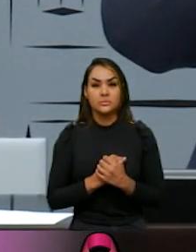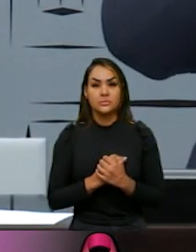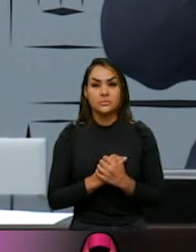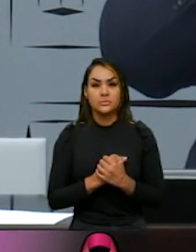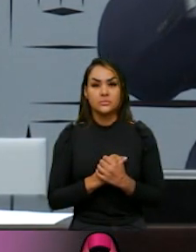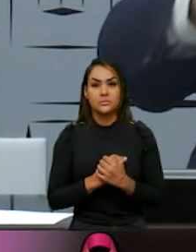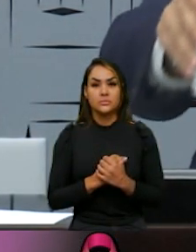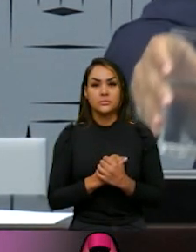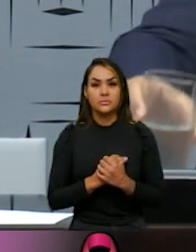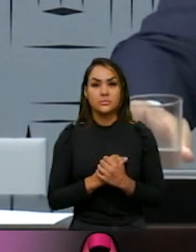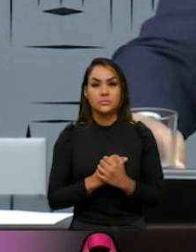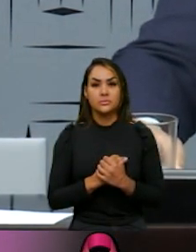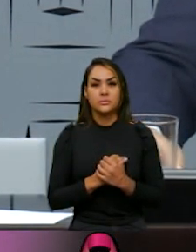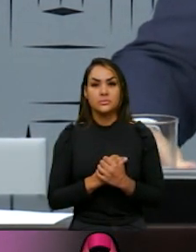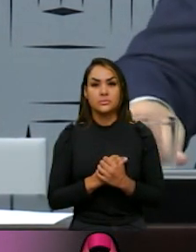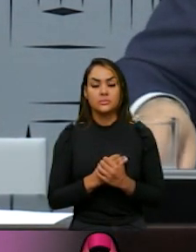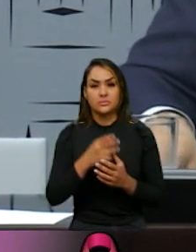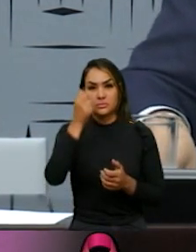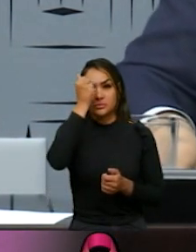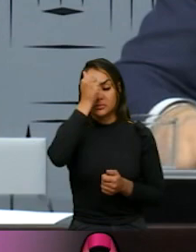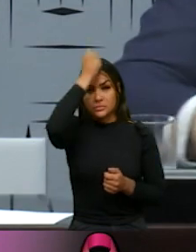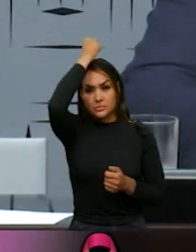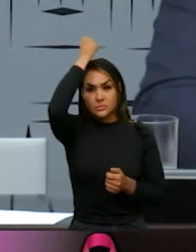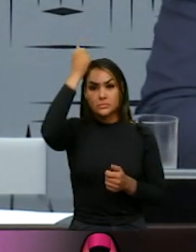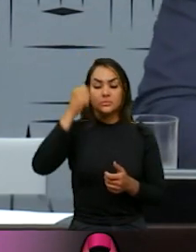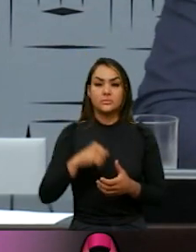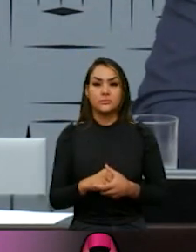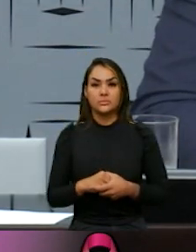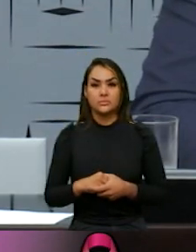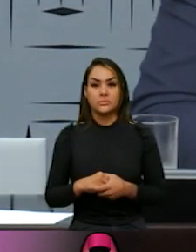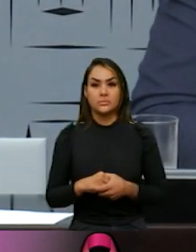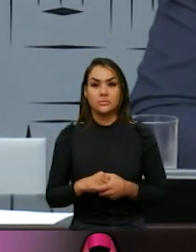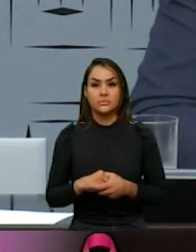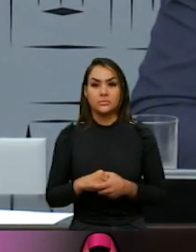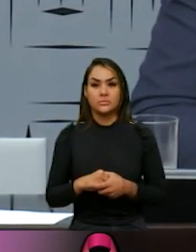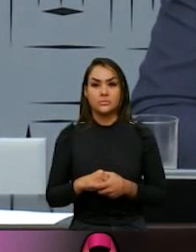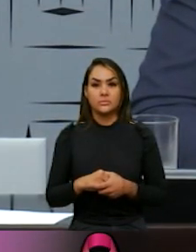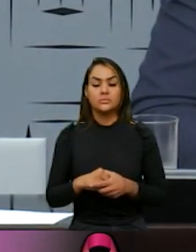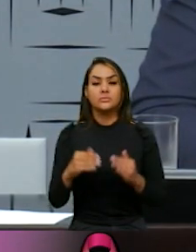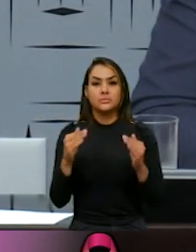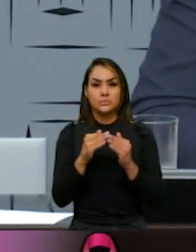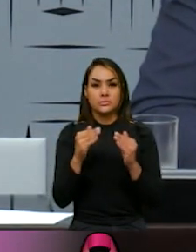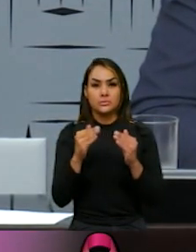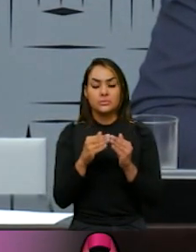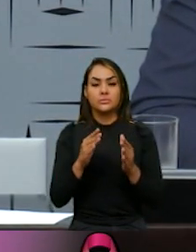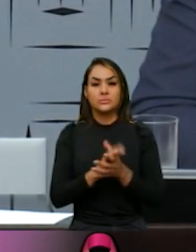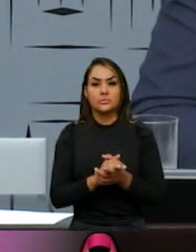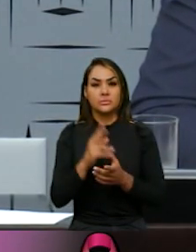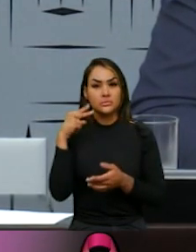Vereador Dr. Alceu Adoc. Vereador Luiz Boato. Favorável. Vereador Lucas